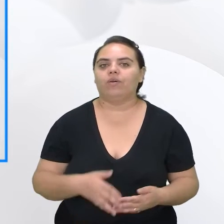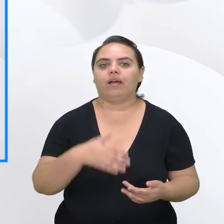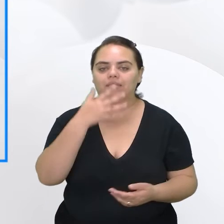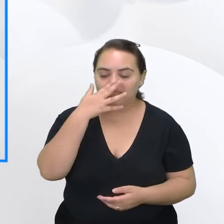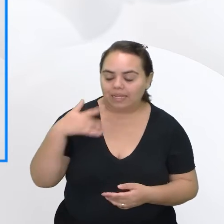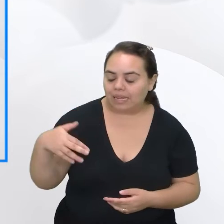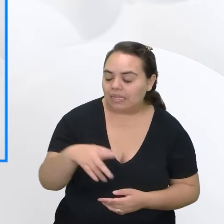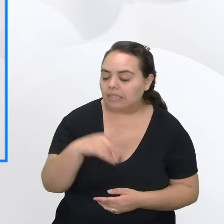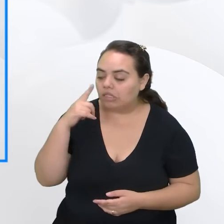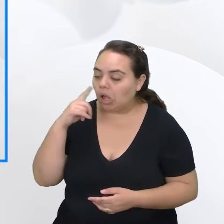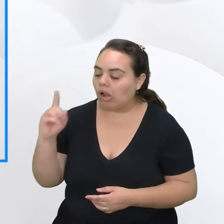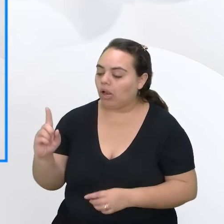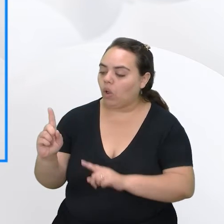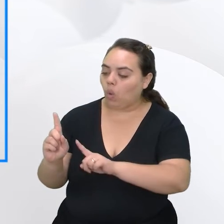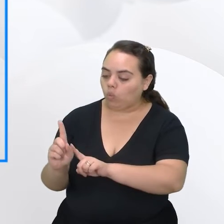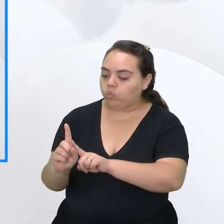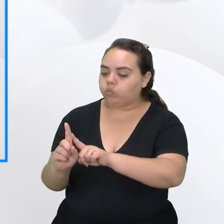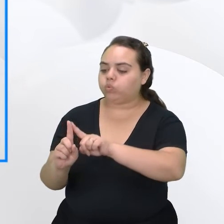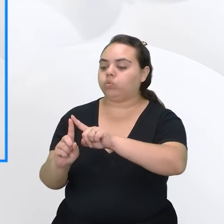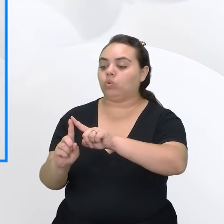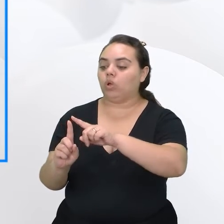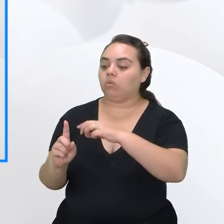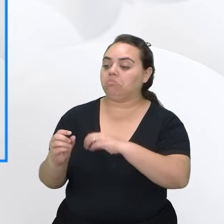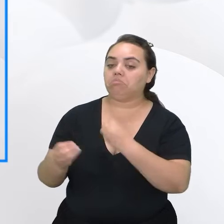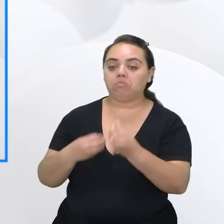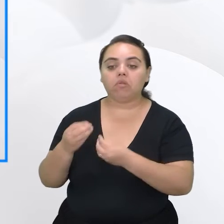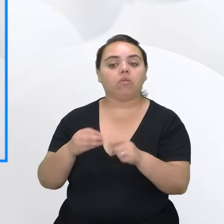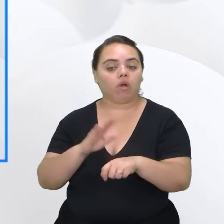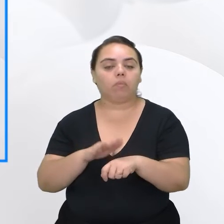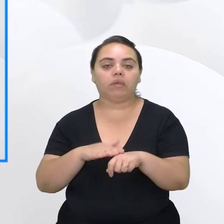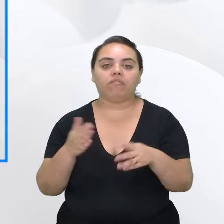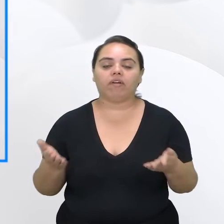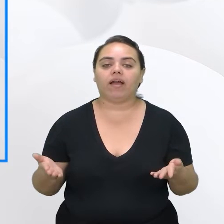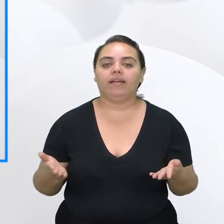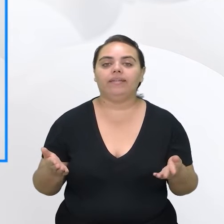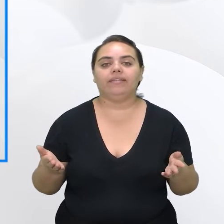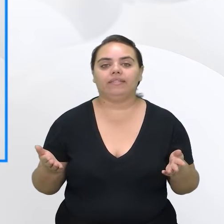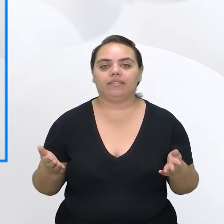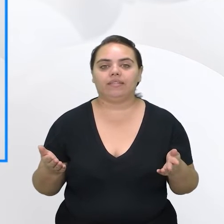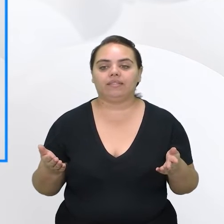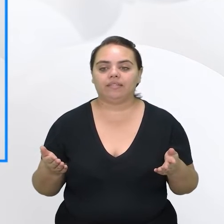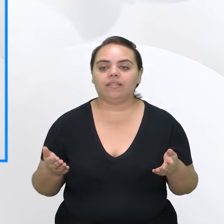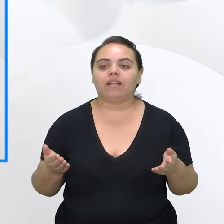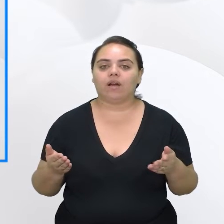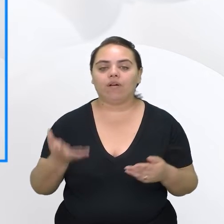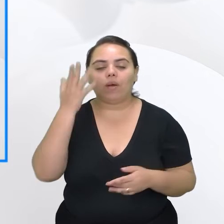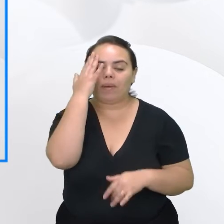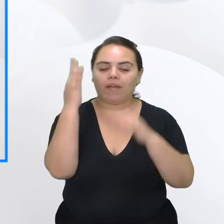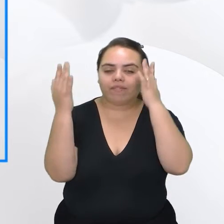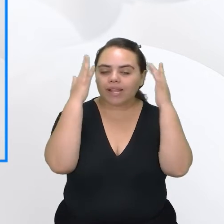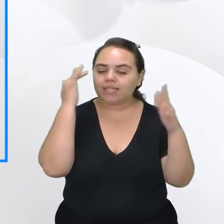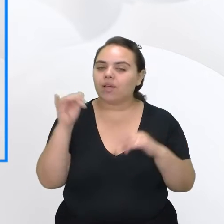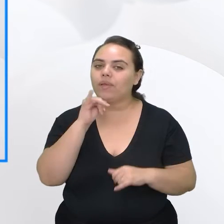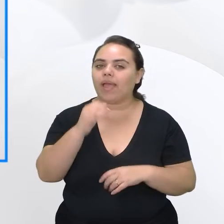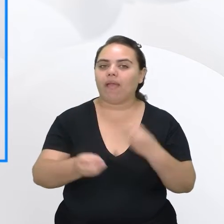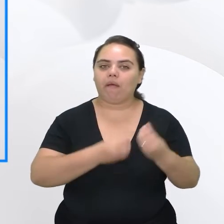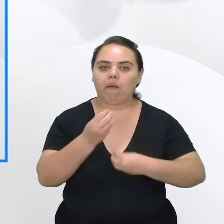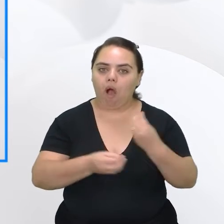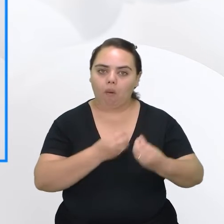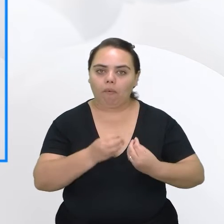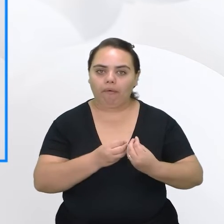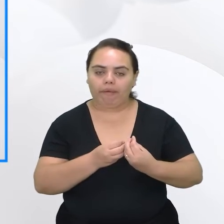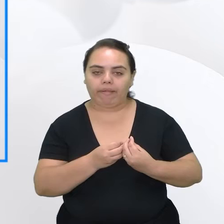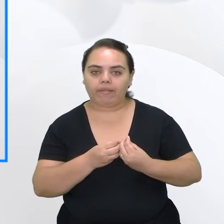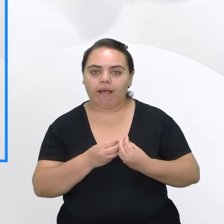crianças olham o termômetro, aprendem, né, como é que faz essa medição também. Estende-se uma reflexão. E aí, gente, onde está mais